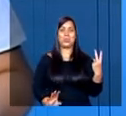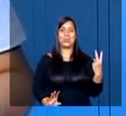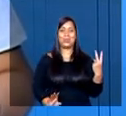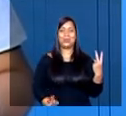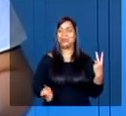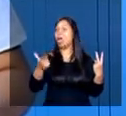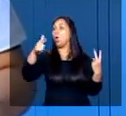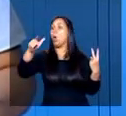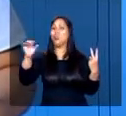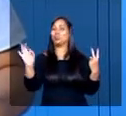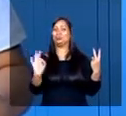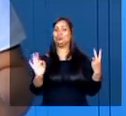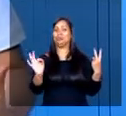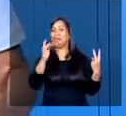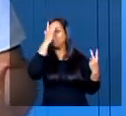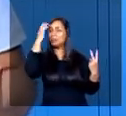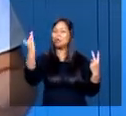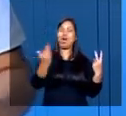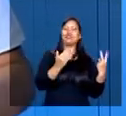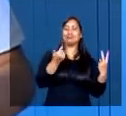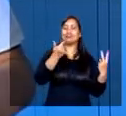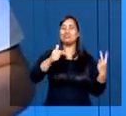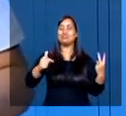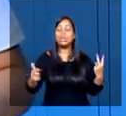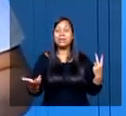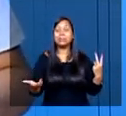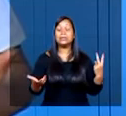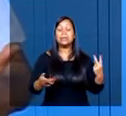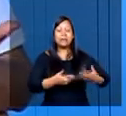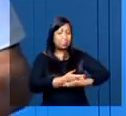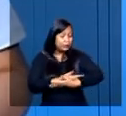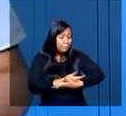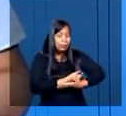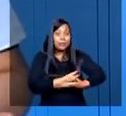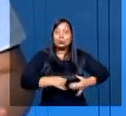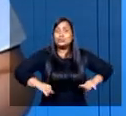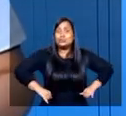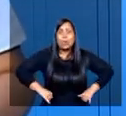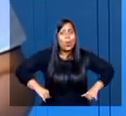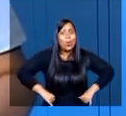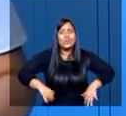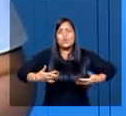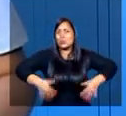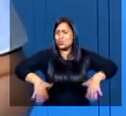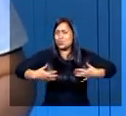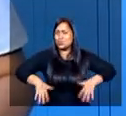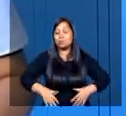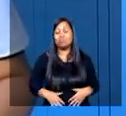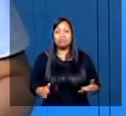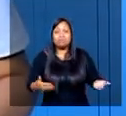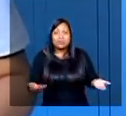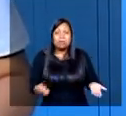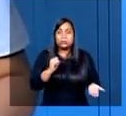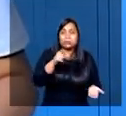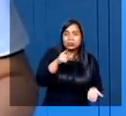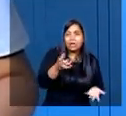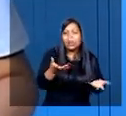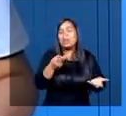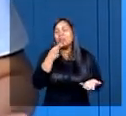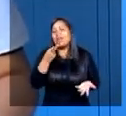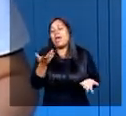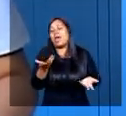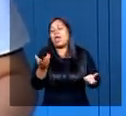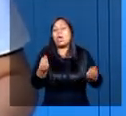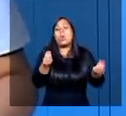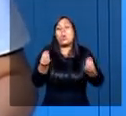solitárias, sem essa rede de apoio, a gente tem visto os bebês sofrendo muito, né? Se você me dizer assim, Cláudia, como é